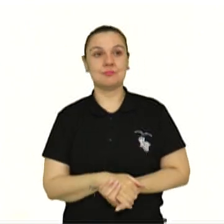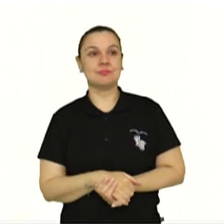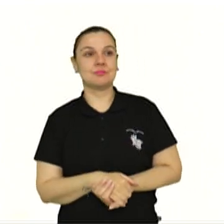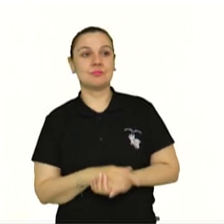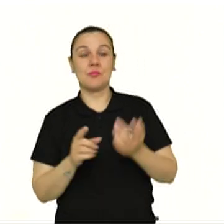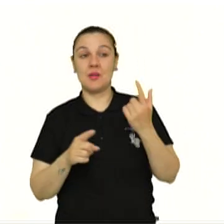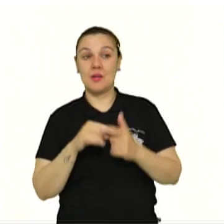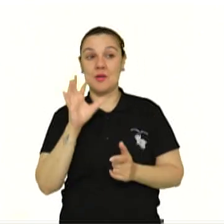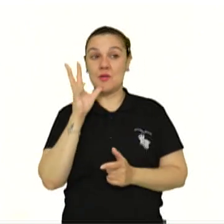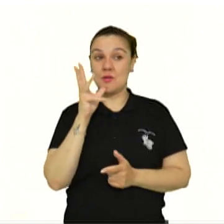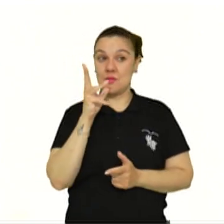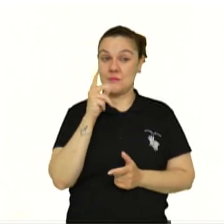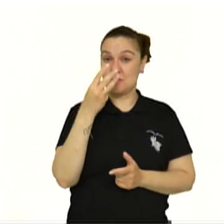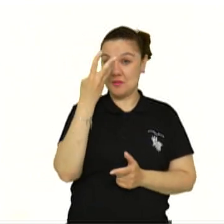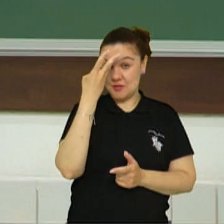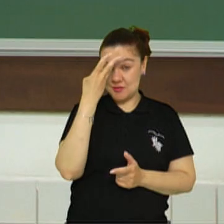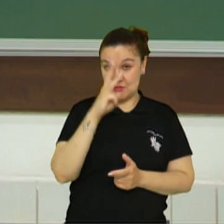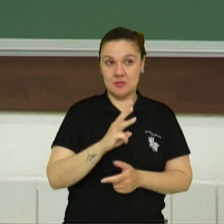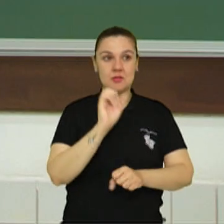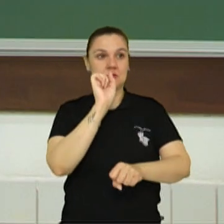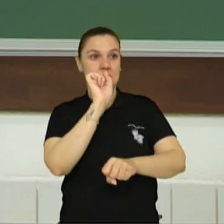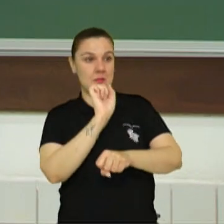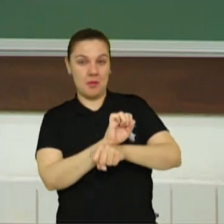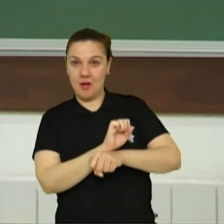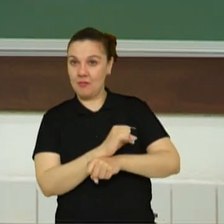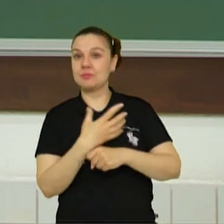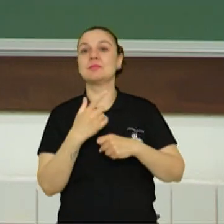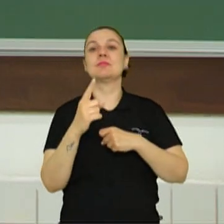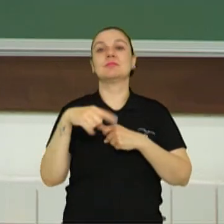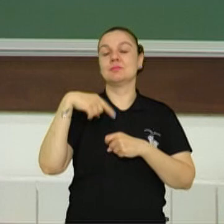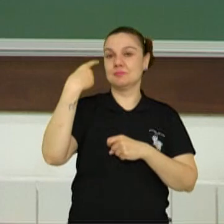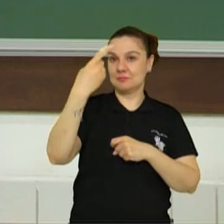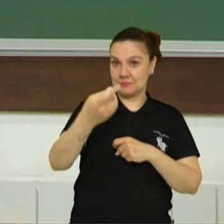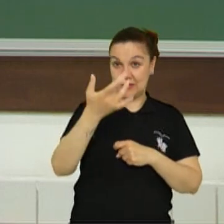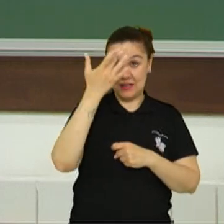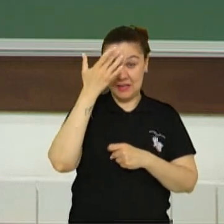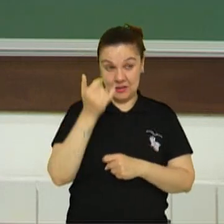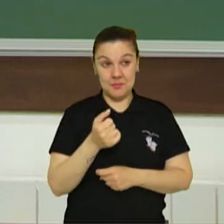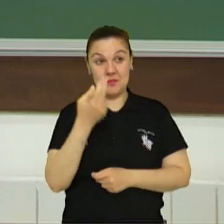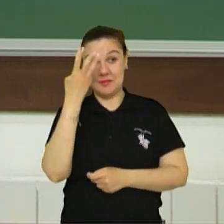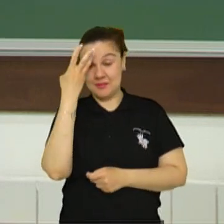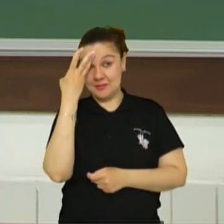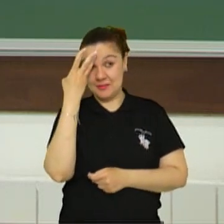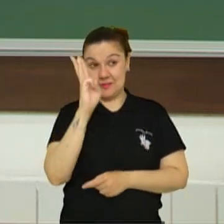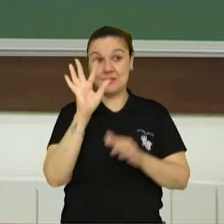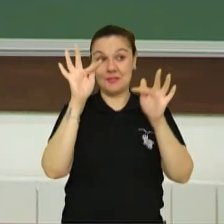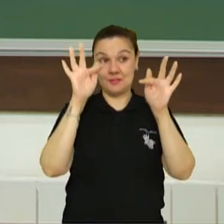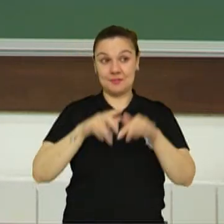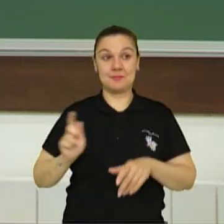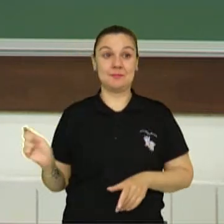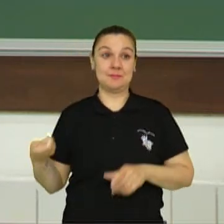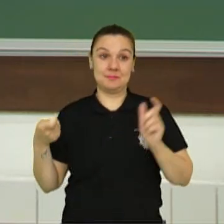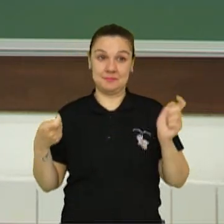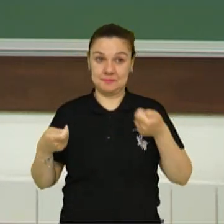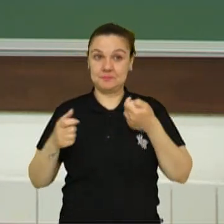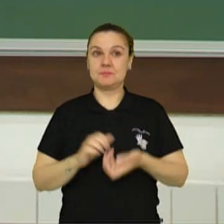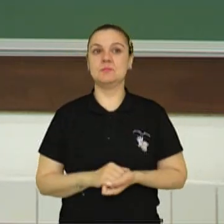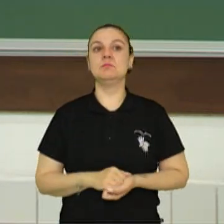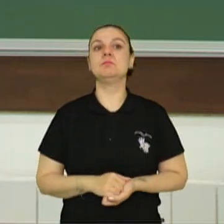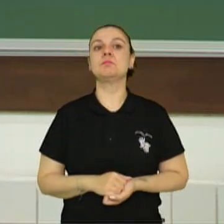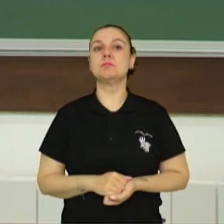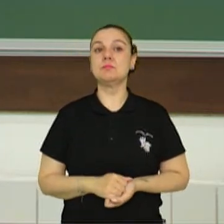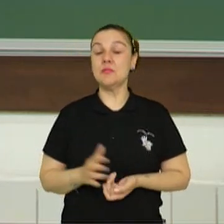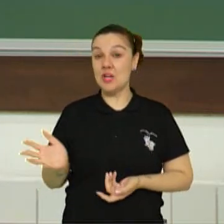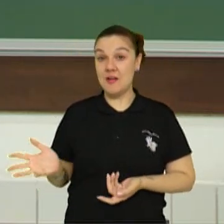que demorou 3 dias? Porque eles jogavam tanto, paravam e daí continuavam no outro dia. Então foram 3 dias para terminar essa partida.